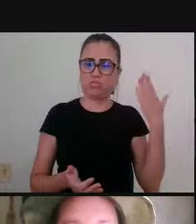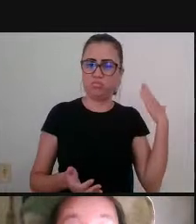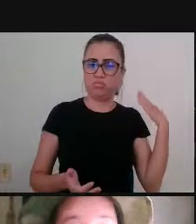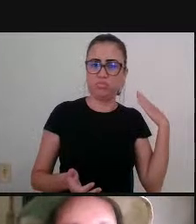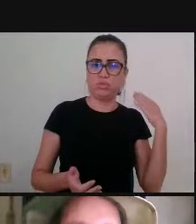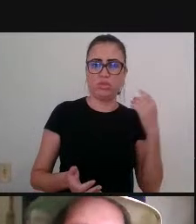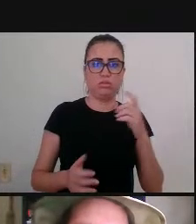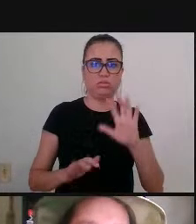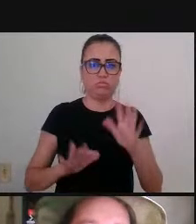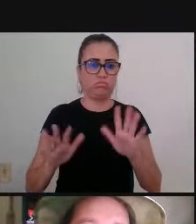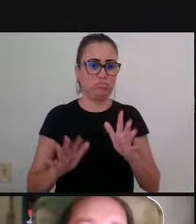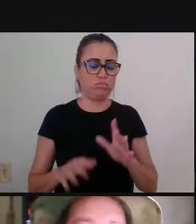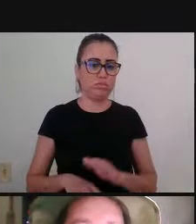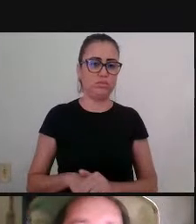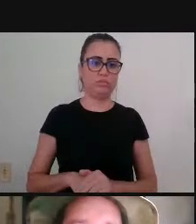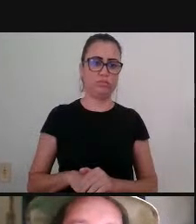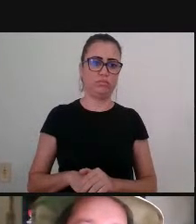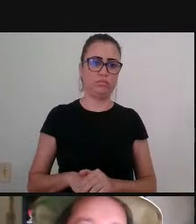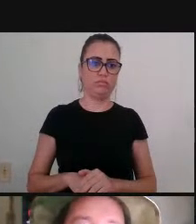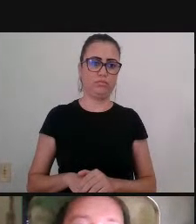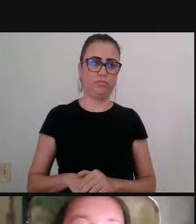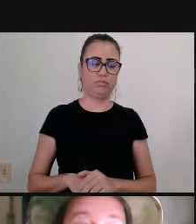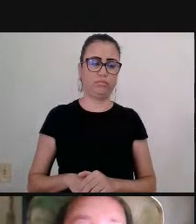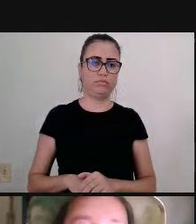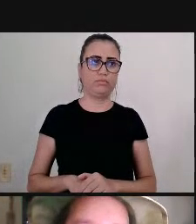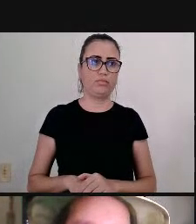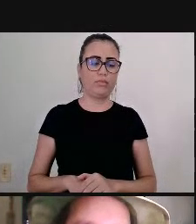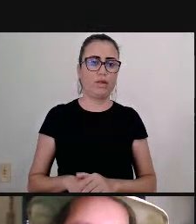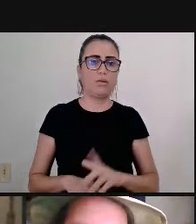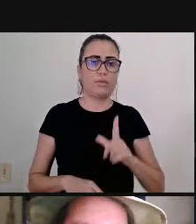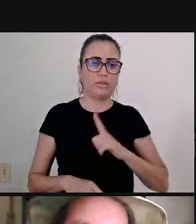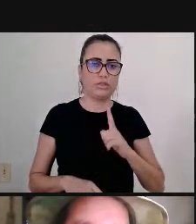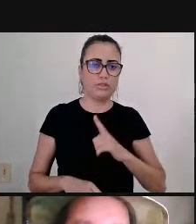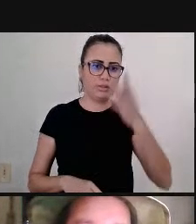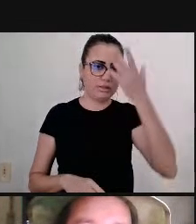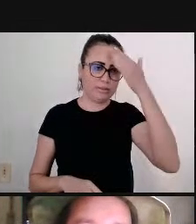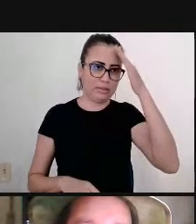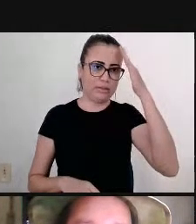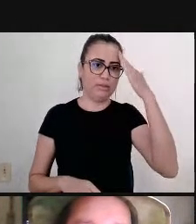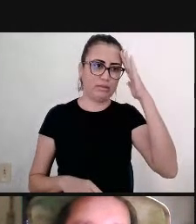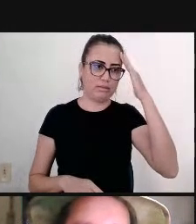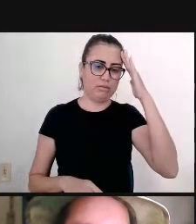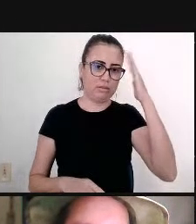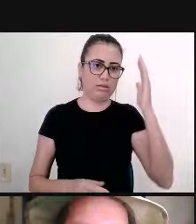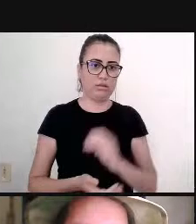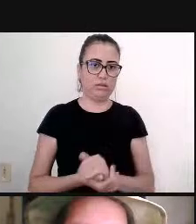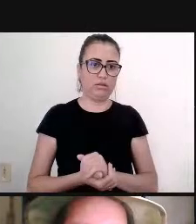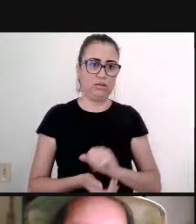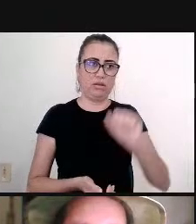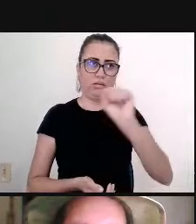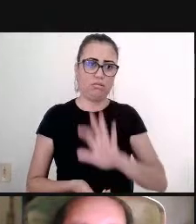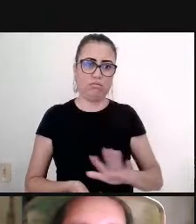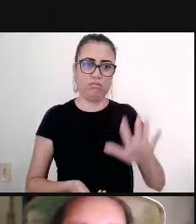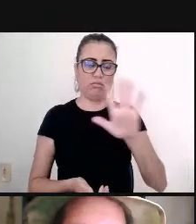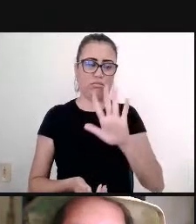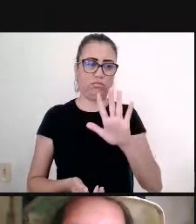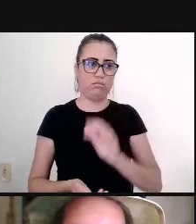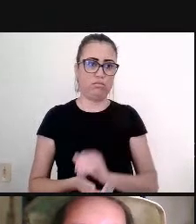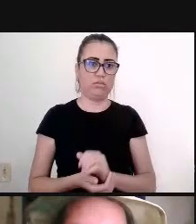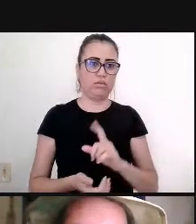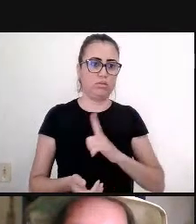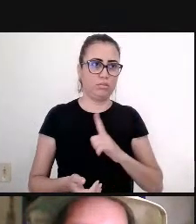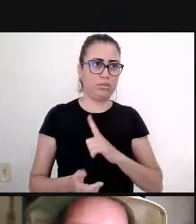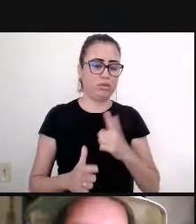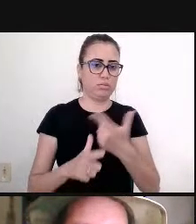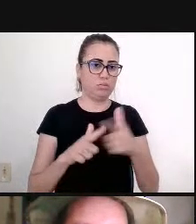recentes, não tanto, mas já dá para a gente ter uma visão espacial. Então, olha só como está a distribuição dos acidentes ofídicos